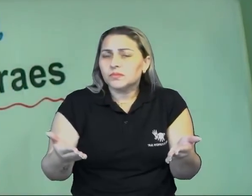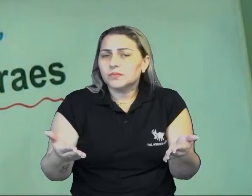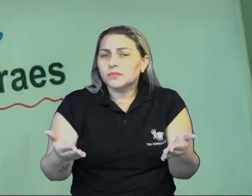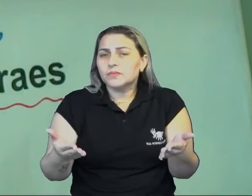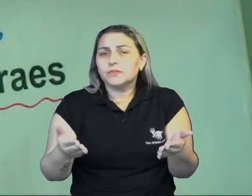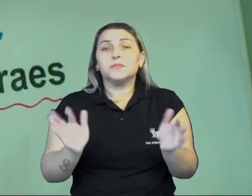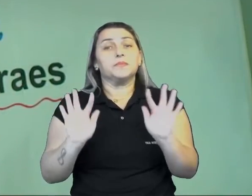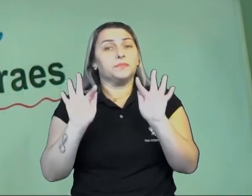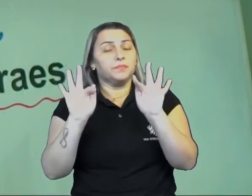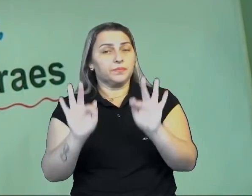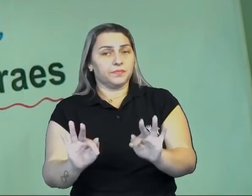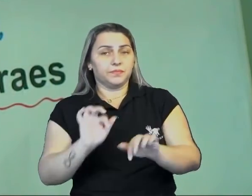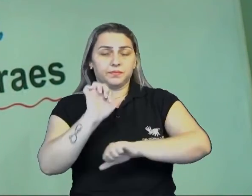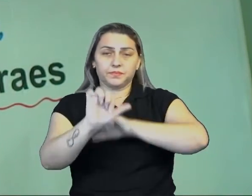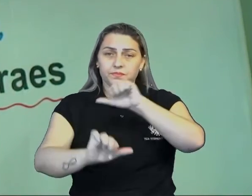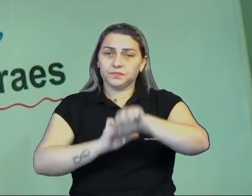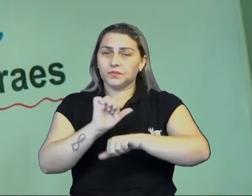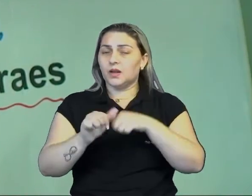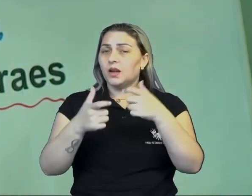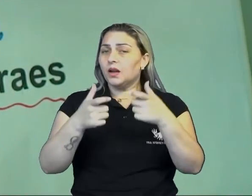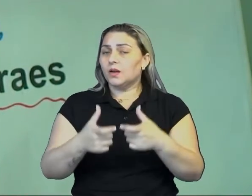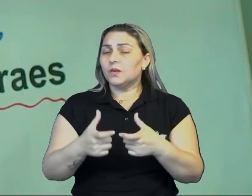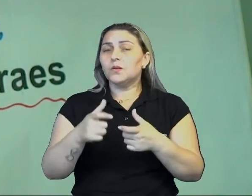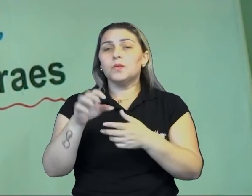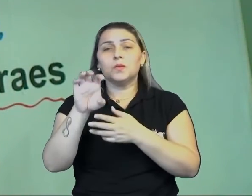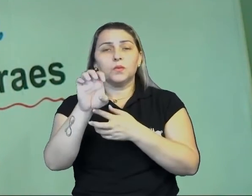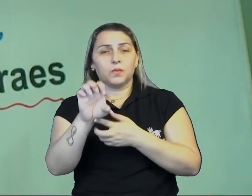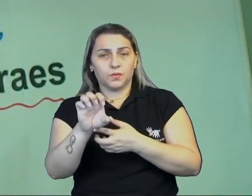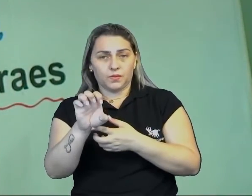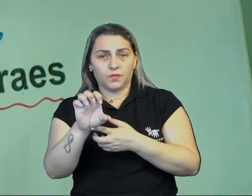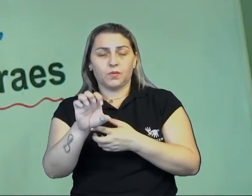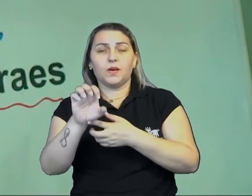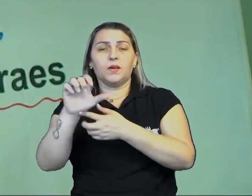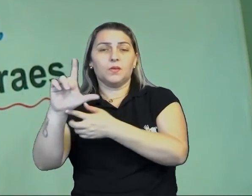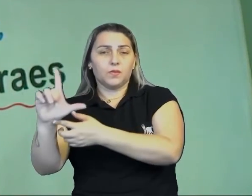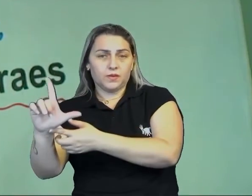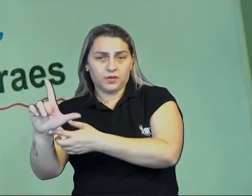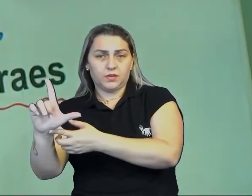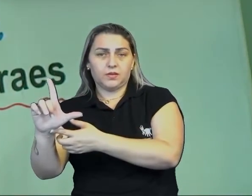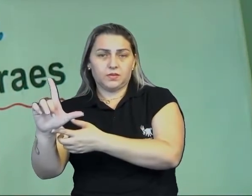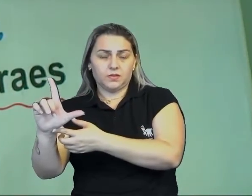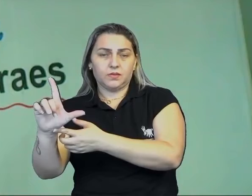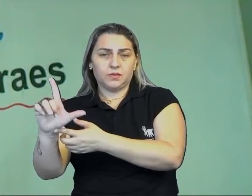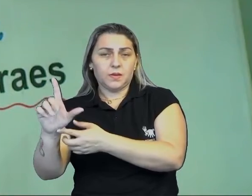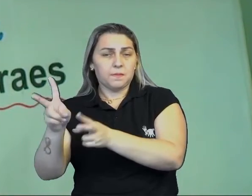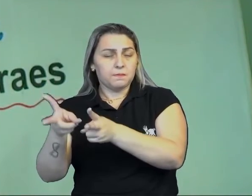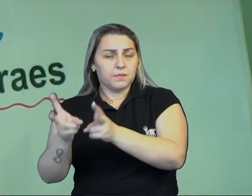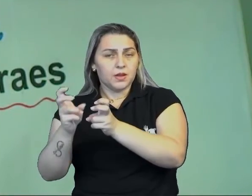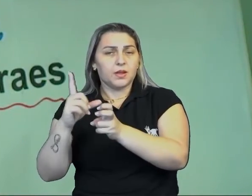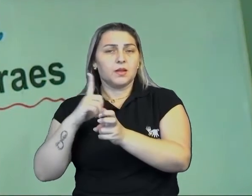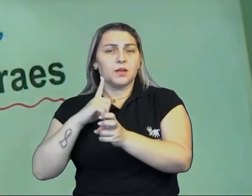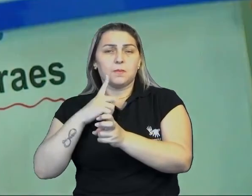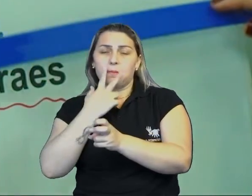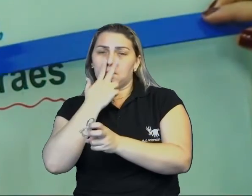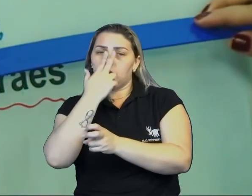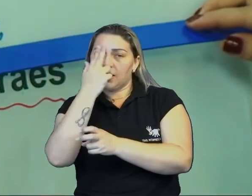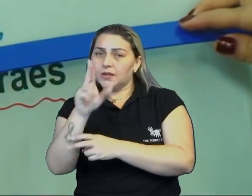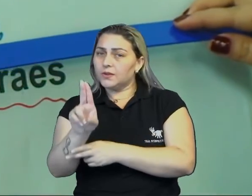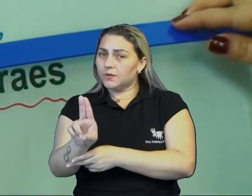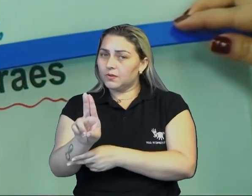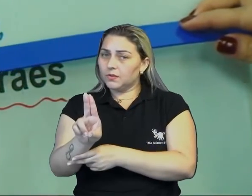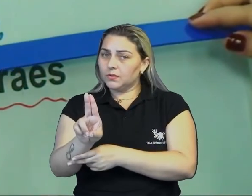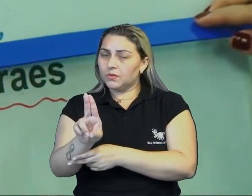A terminação mudou aonde? O E com L, mas o L aqui, perceberam que ele tem um som de U?